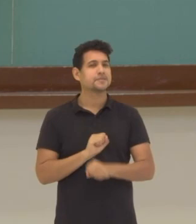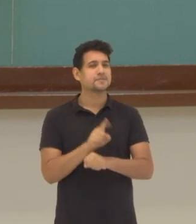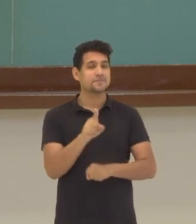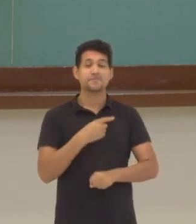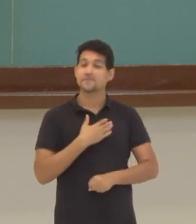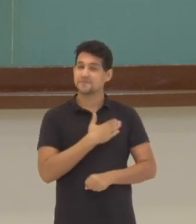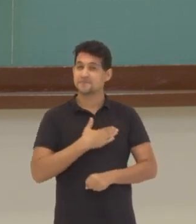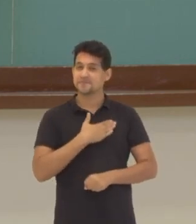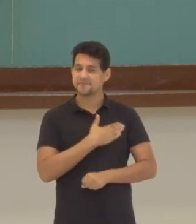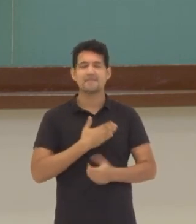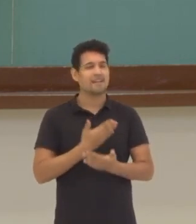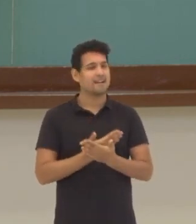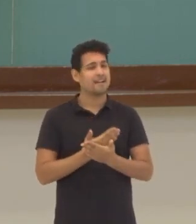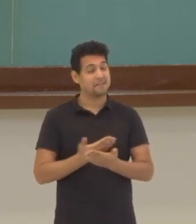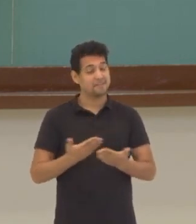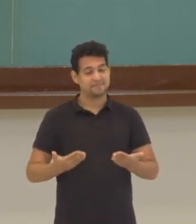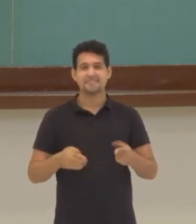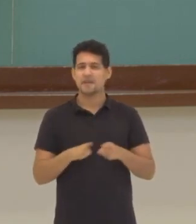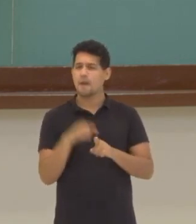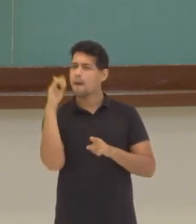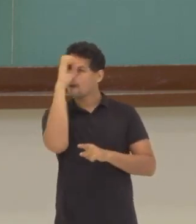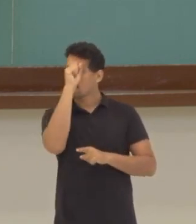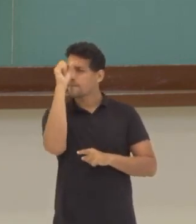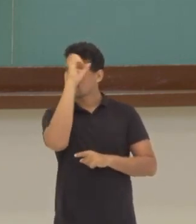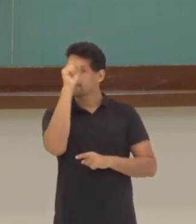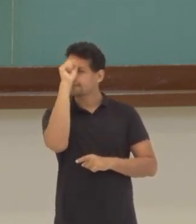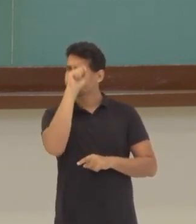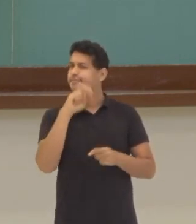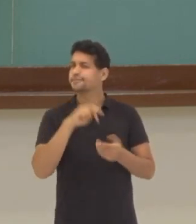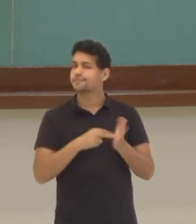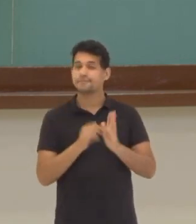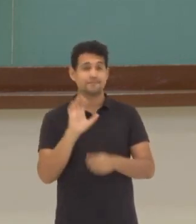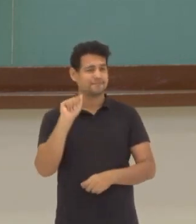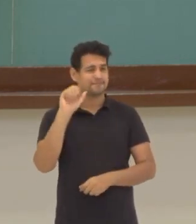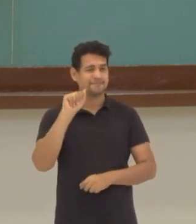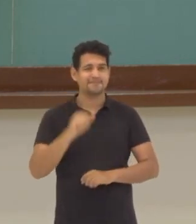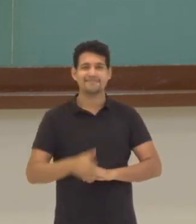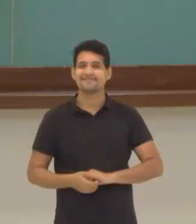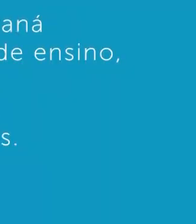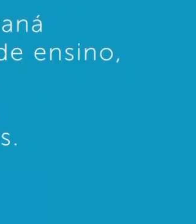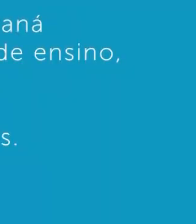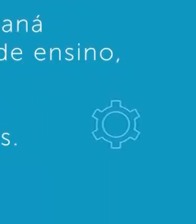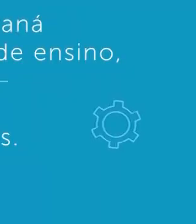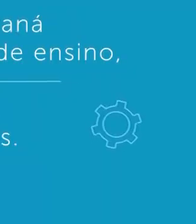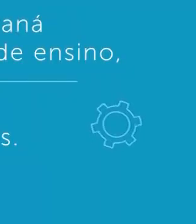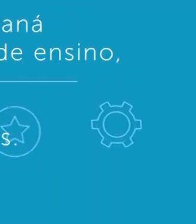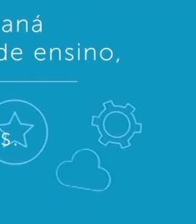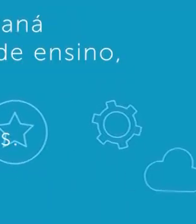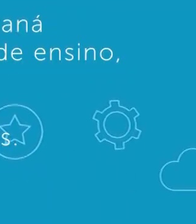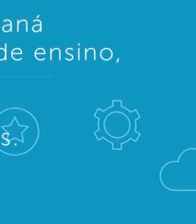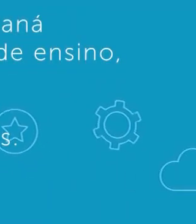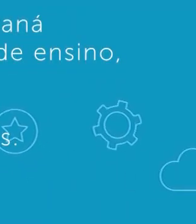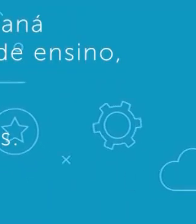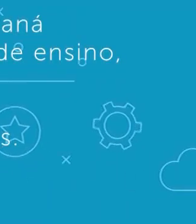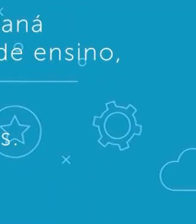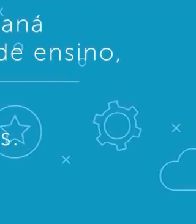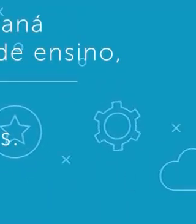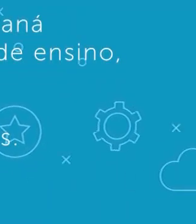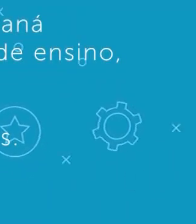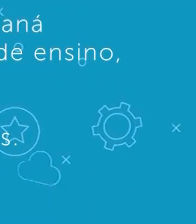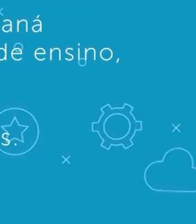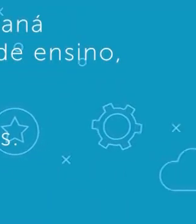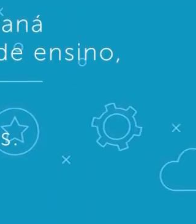beleza, né? Olha aqui, ó. O mundo é apenas um grande parque de diversões. Então compara aqui o